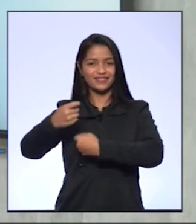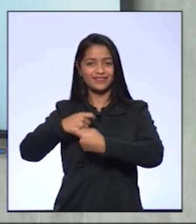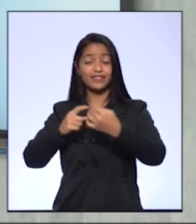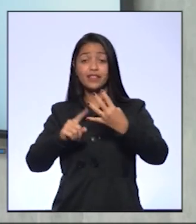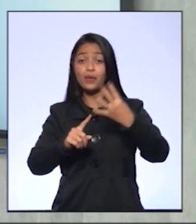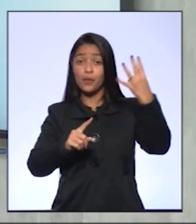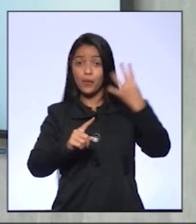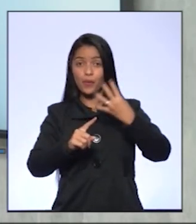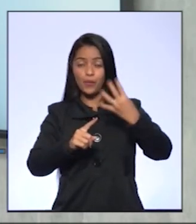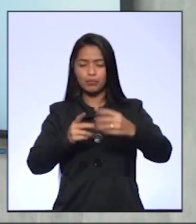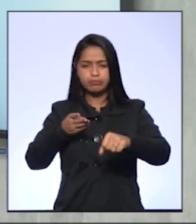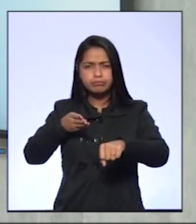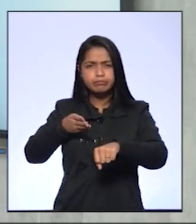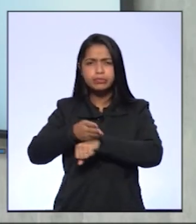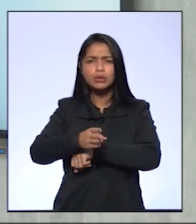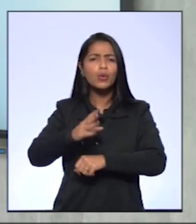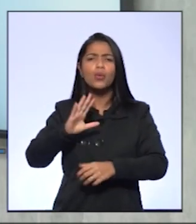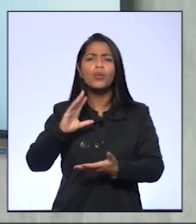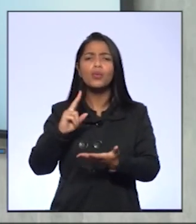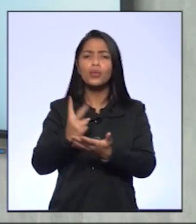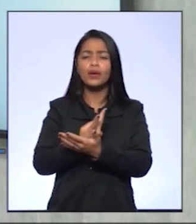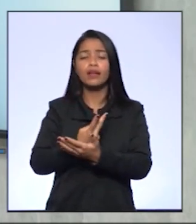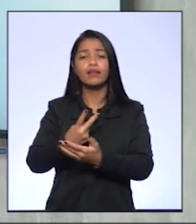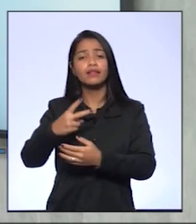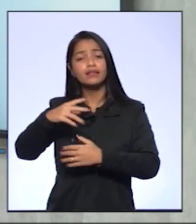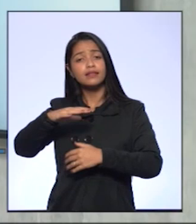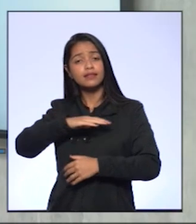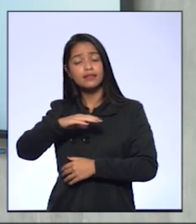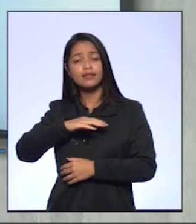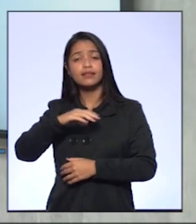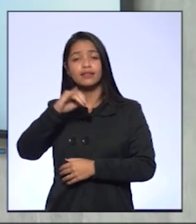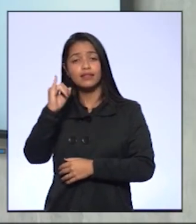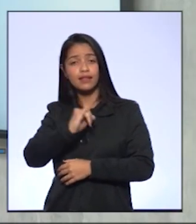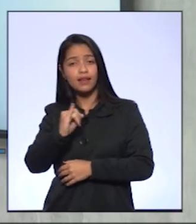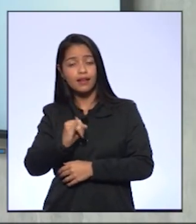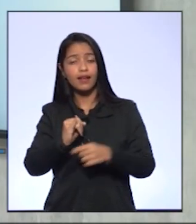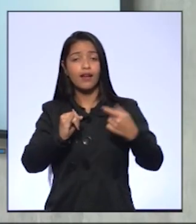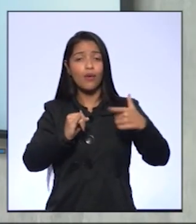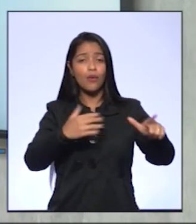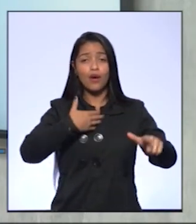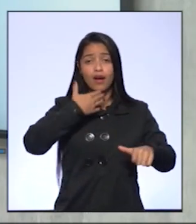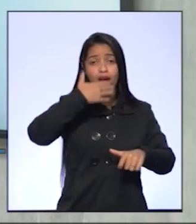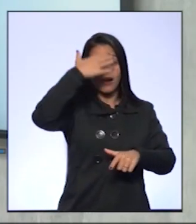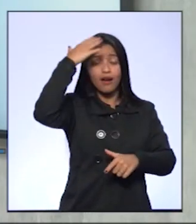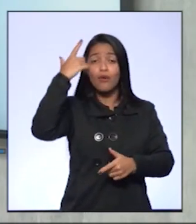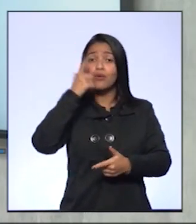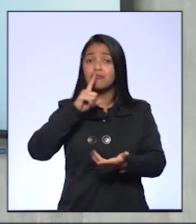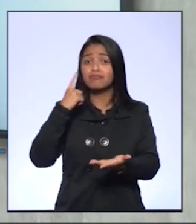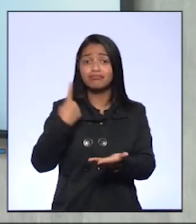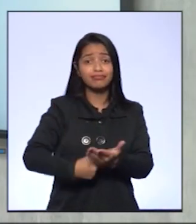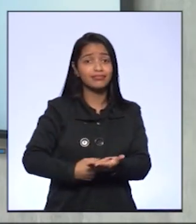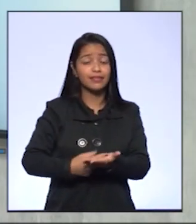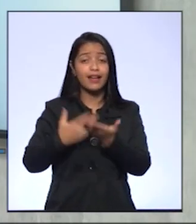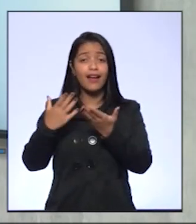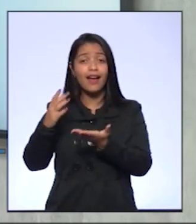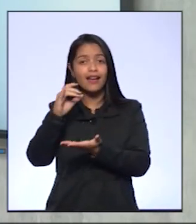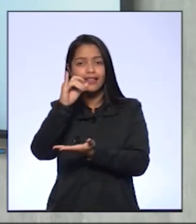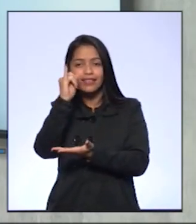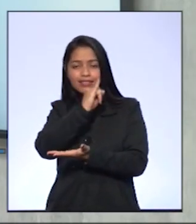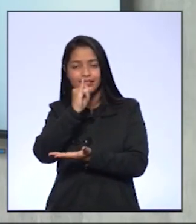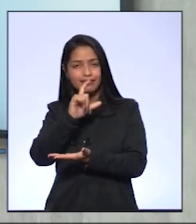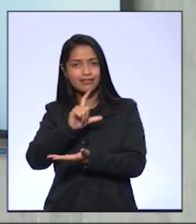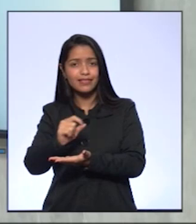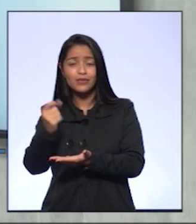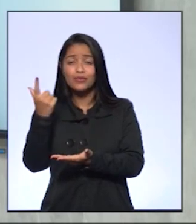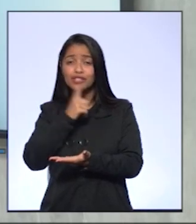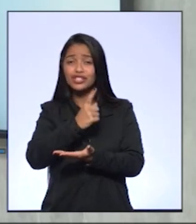que é uma cidade italiana, fez acordo com os árabes, fechou o famoso monopólio árabe-italiano e começou a ganhar dinheiro demais trazendo produto. Ou abriu-se a